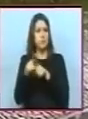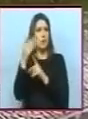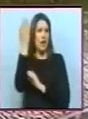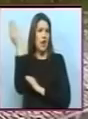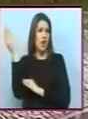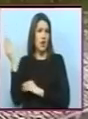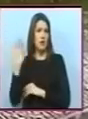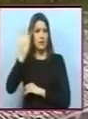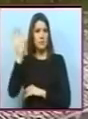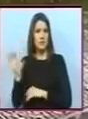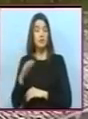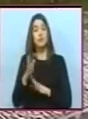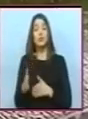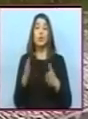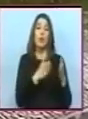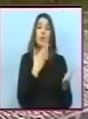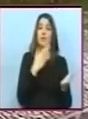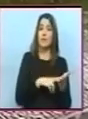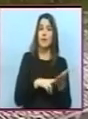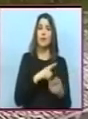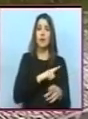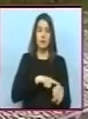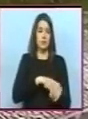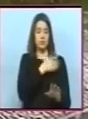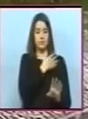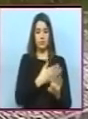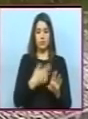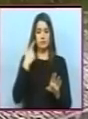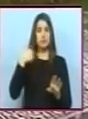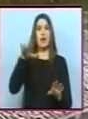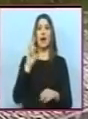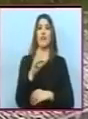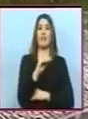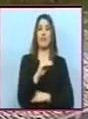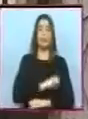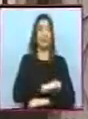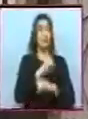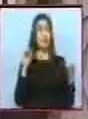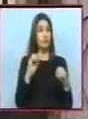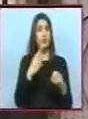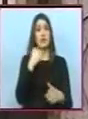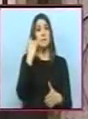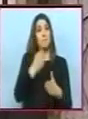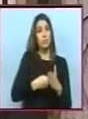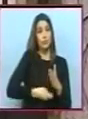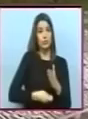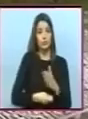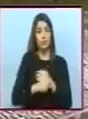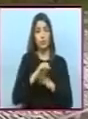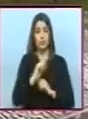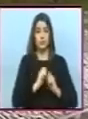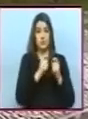lado, é verdade que já temos tido um período muito significativo, mais de 10 anos, sem existência de um imposto sucessório, e, portanto,